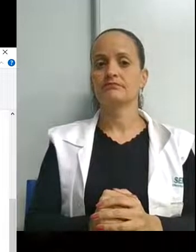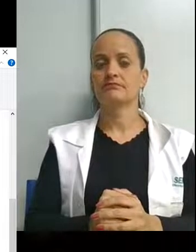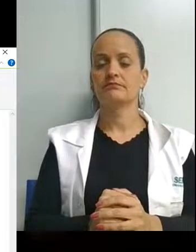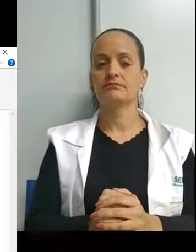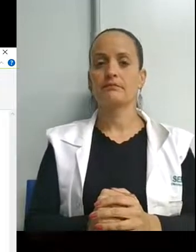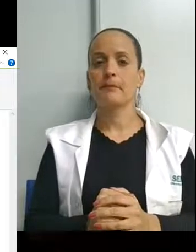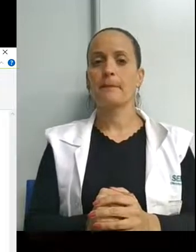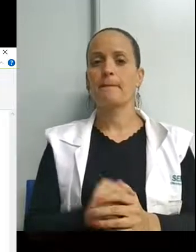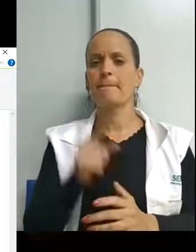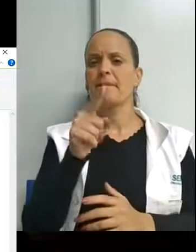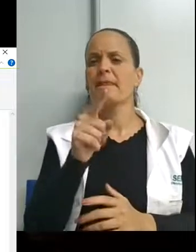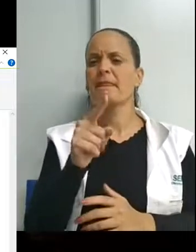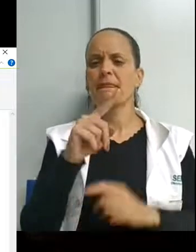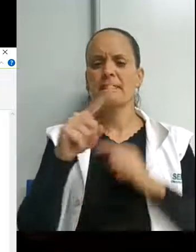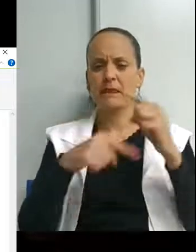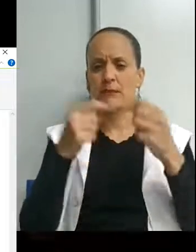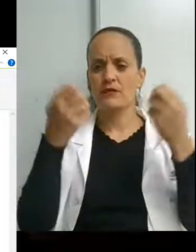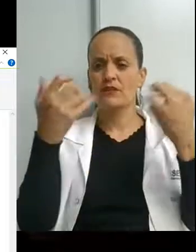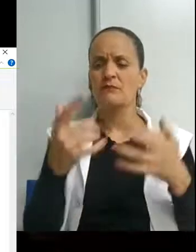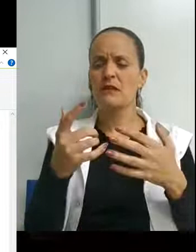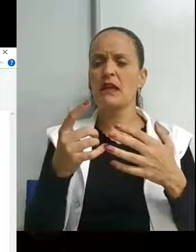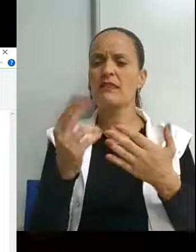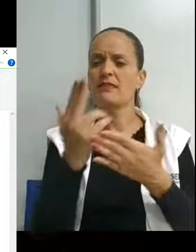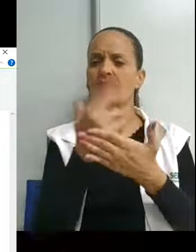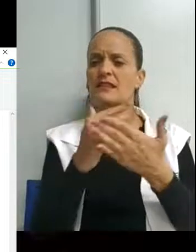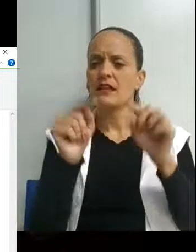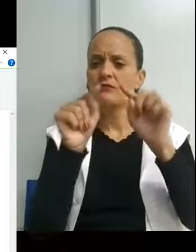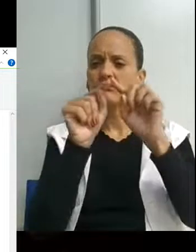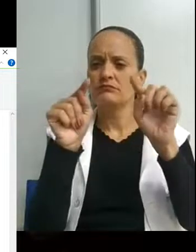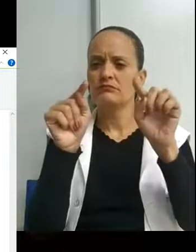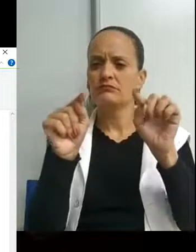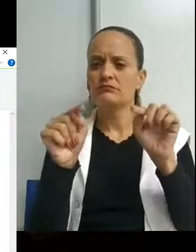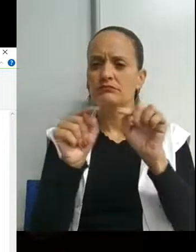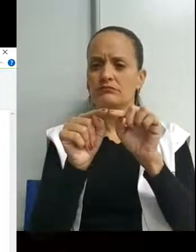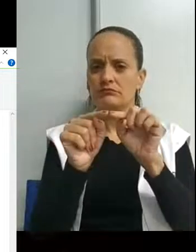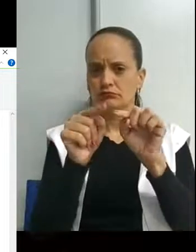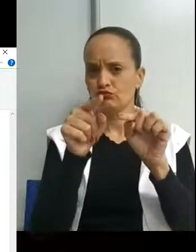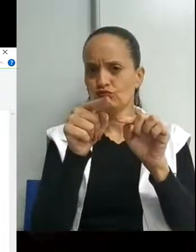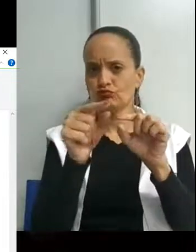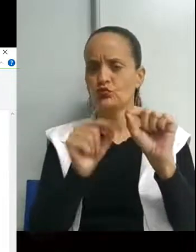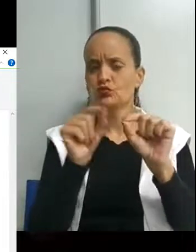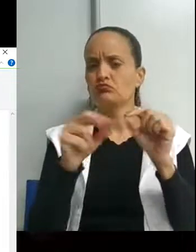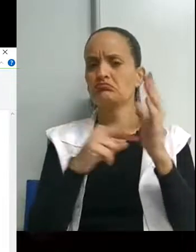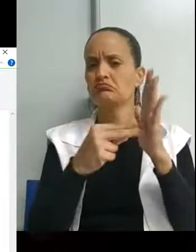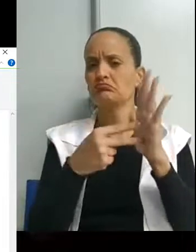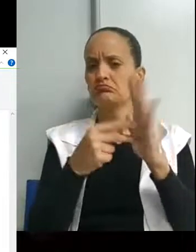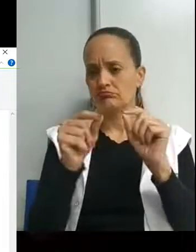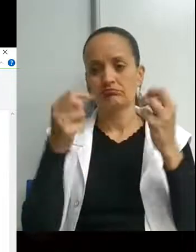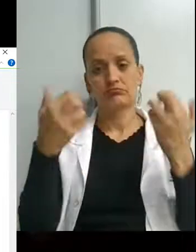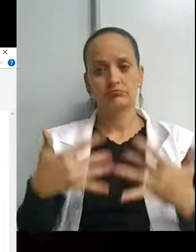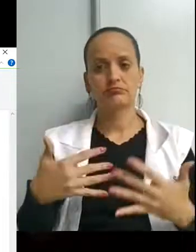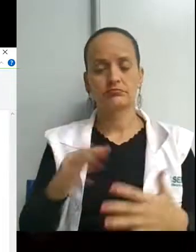que significa esse resistor. Esse aqui, ó, é o circuito das luminárias